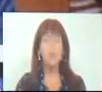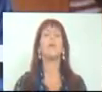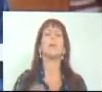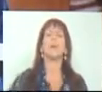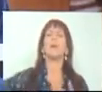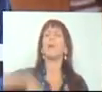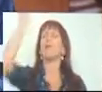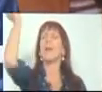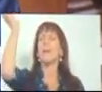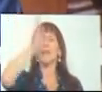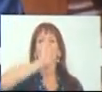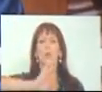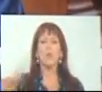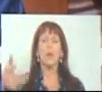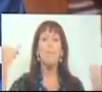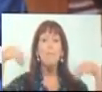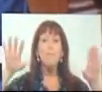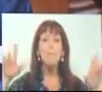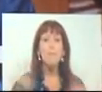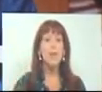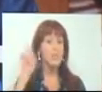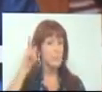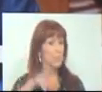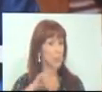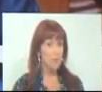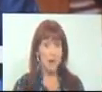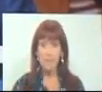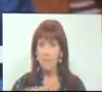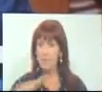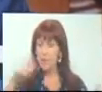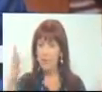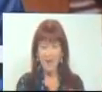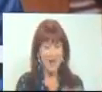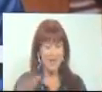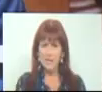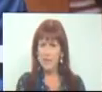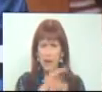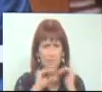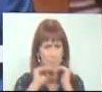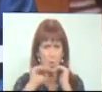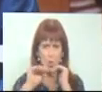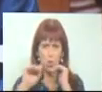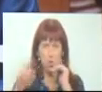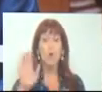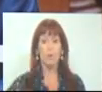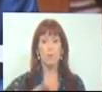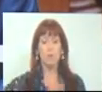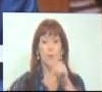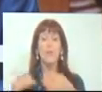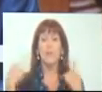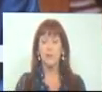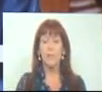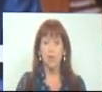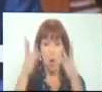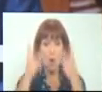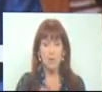e finalmente concretizada. Mas é essencial que Portugal cresça. Cresça de forma sustentável e, por isso, temos